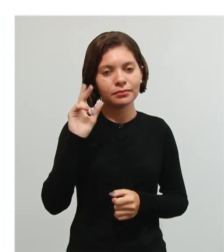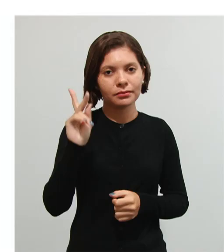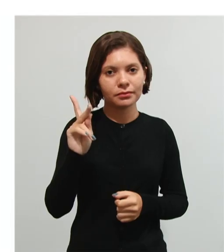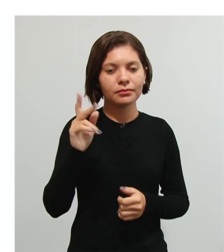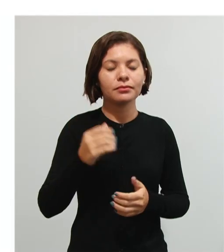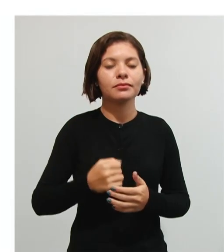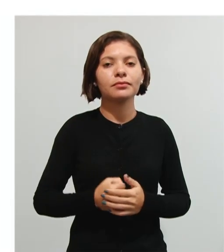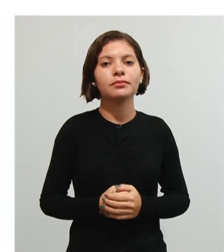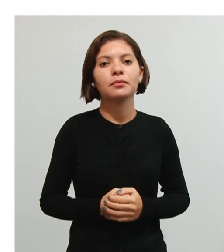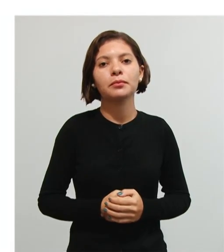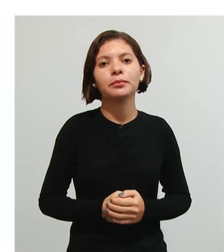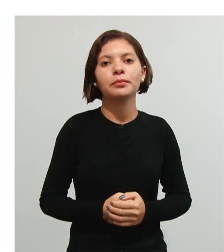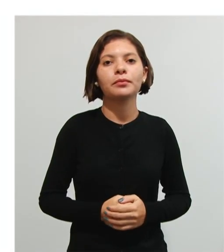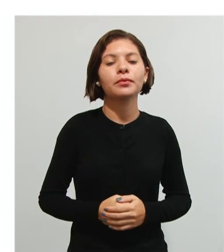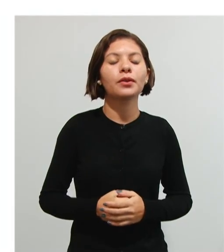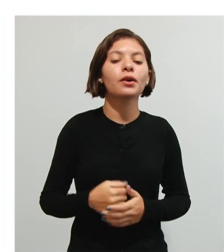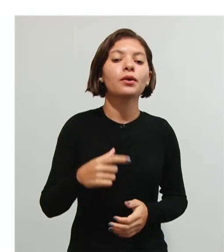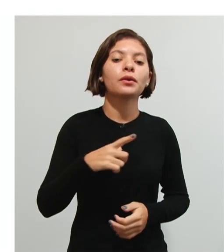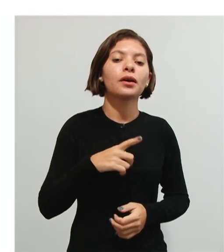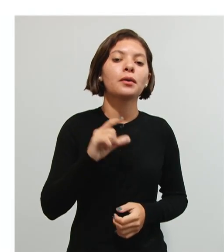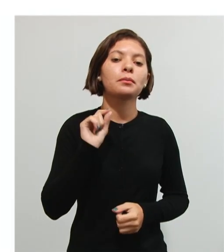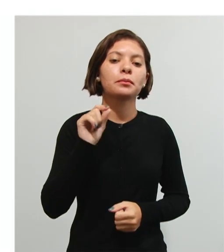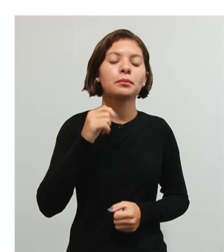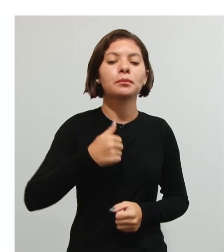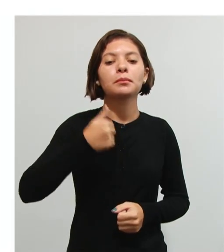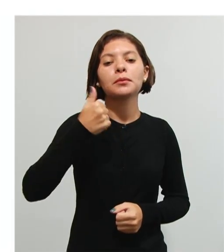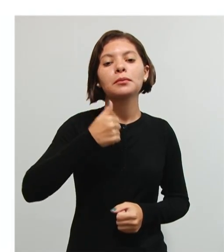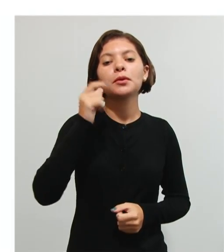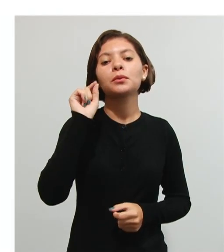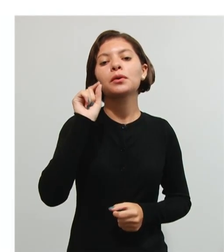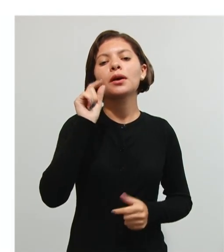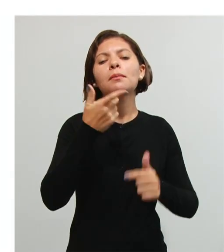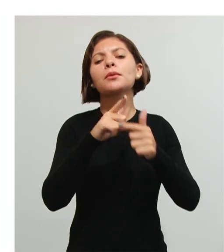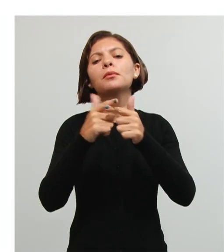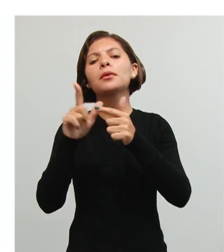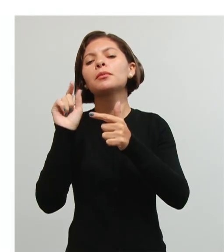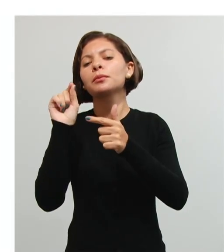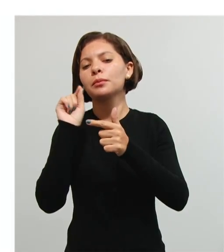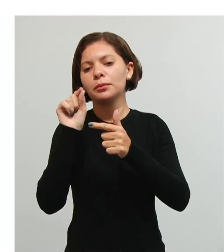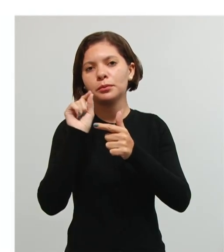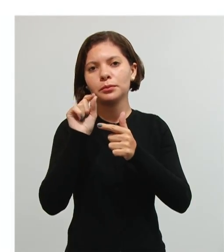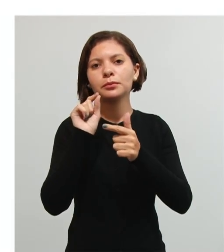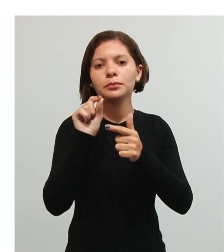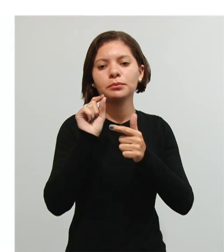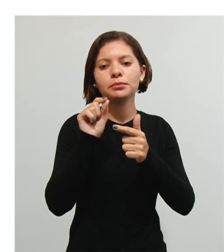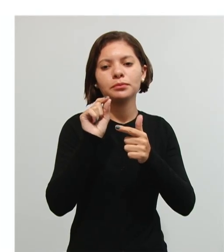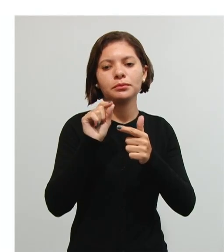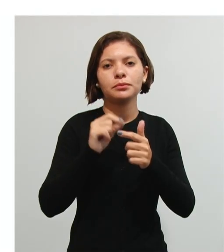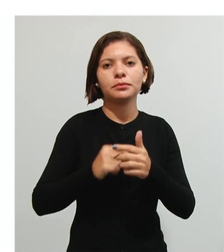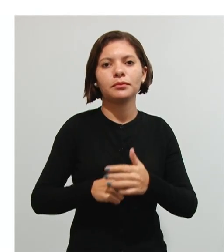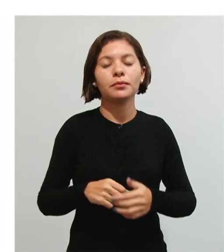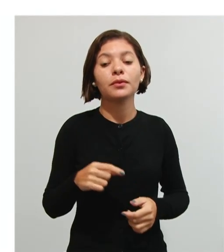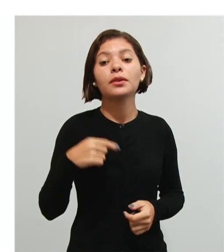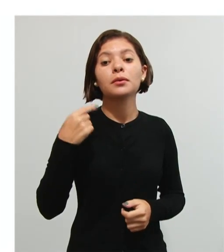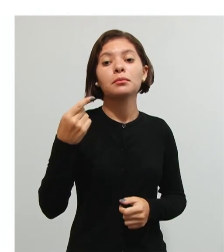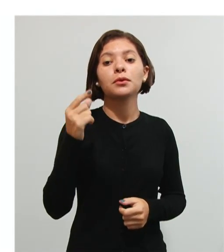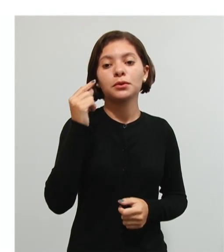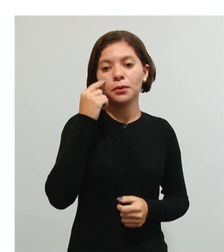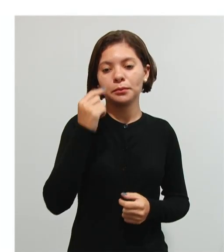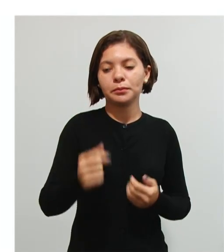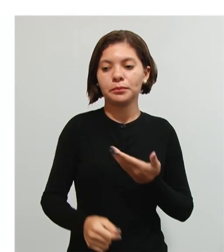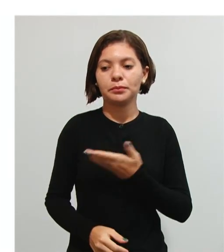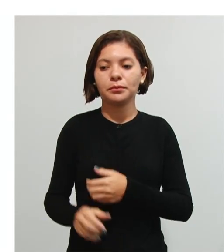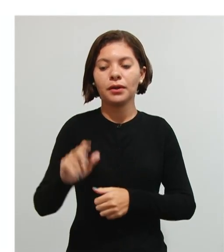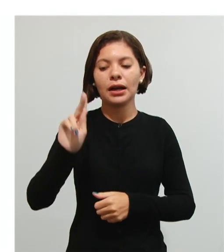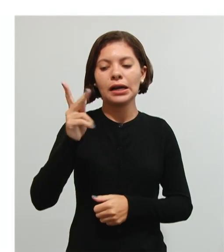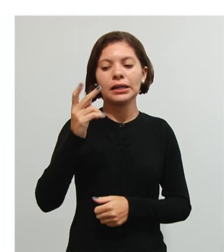agora. Você tem primeiro, então, de tudo, a formulação do problema. Depois, você vai construir